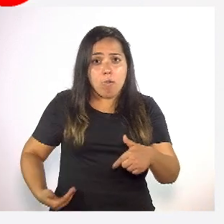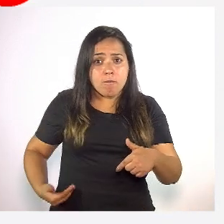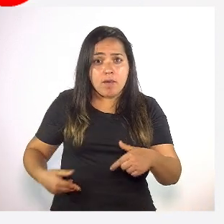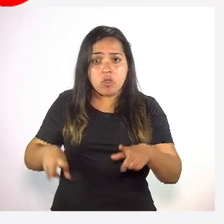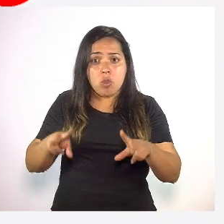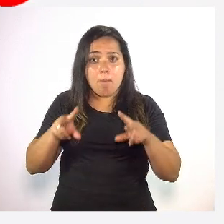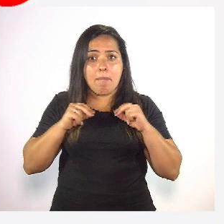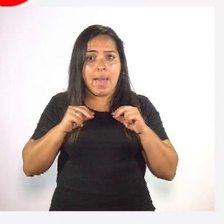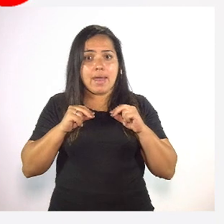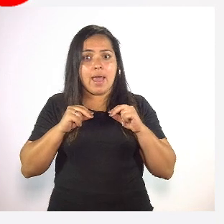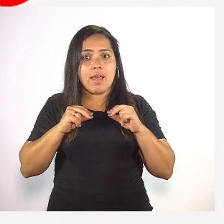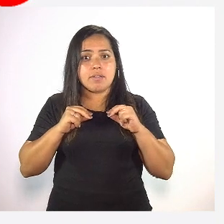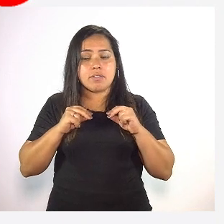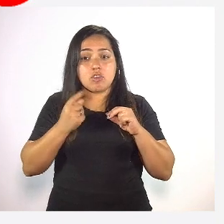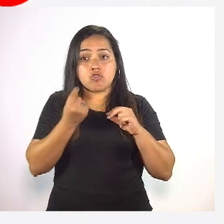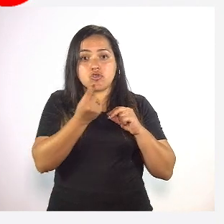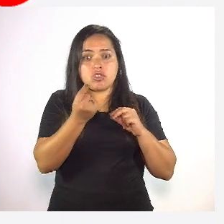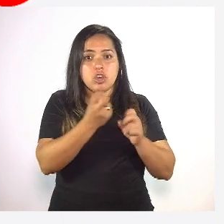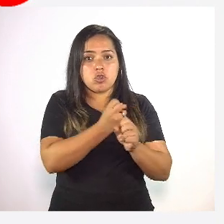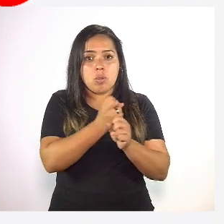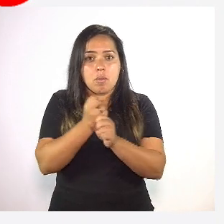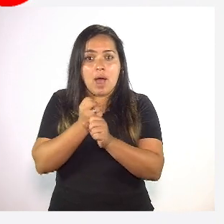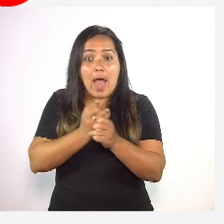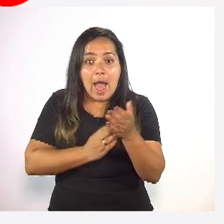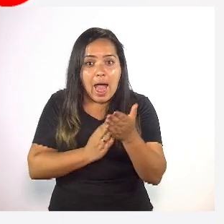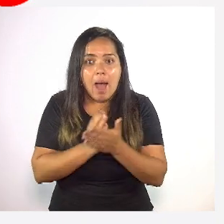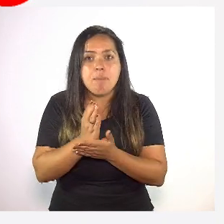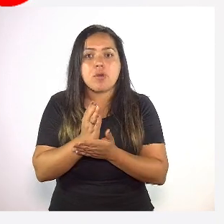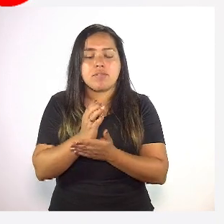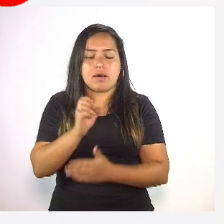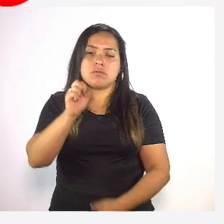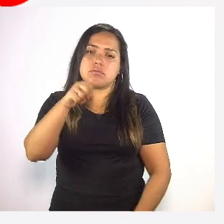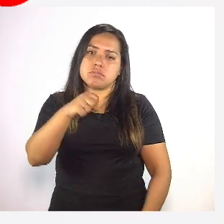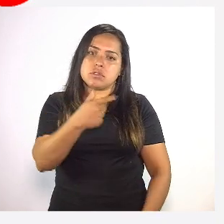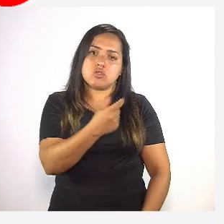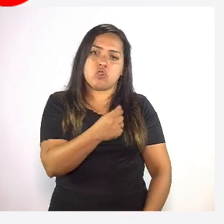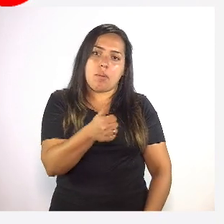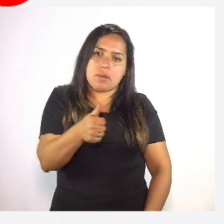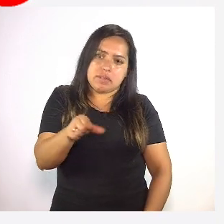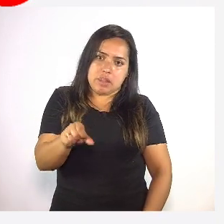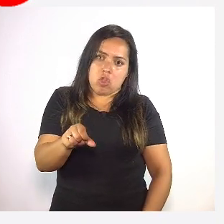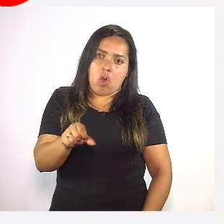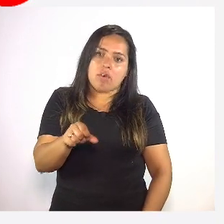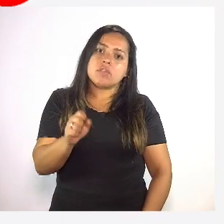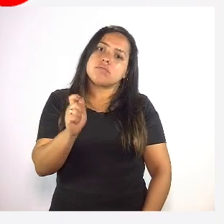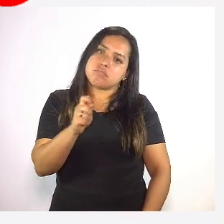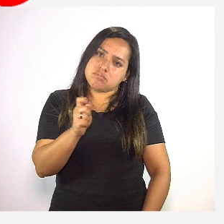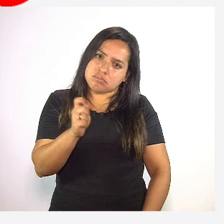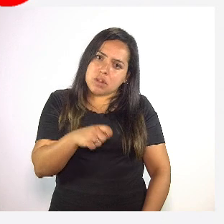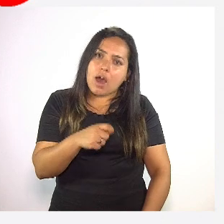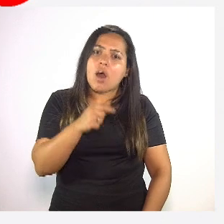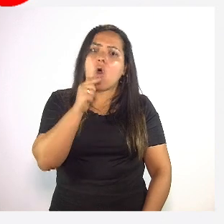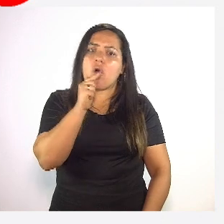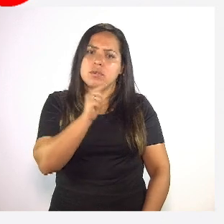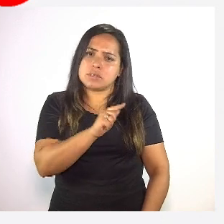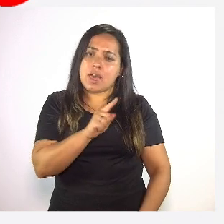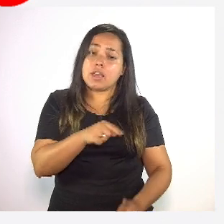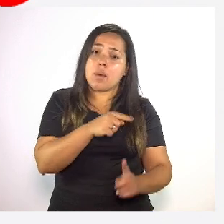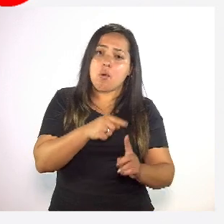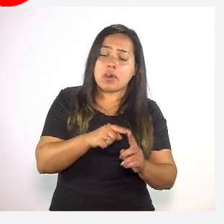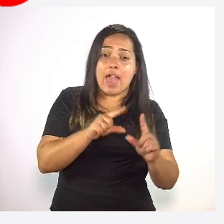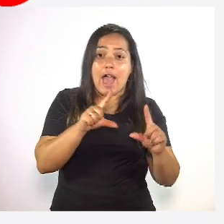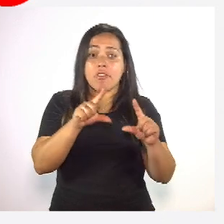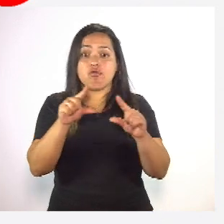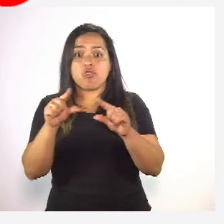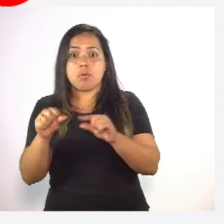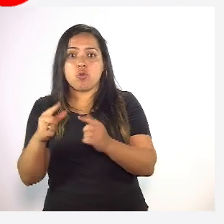ter suas contas aprovadas também no ano de 2019. O que vocês observarão que, além da queda no